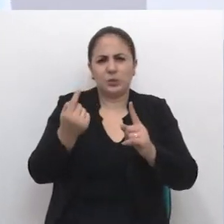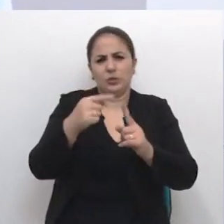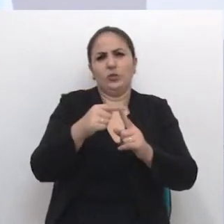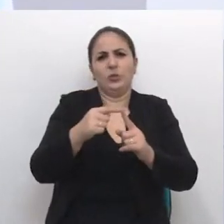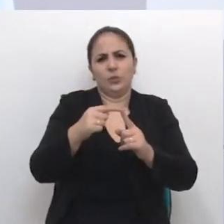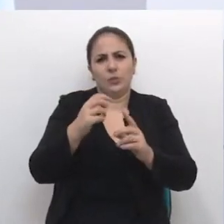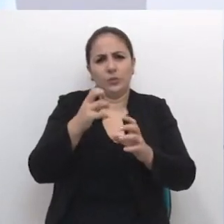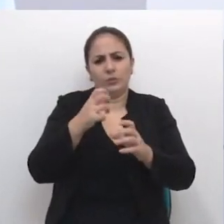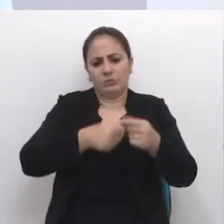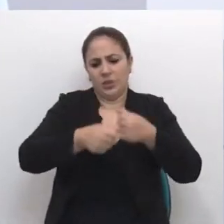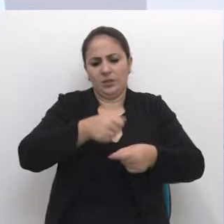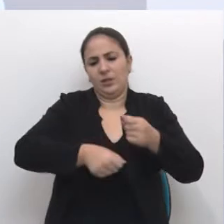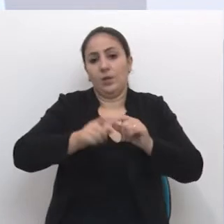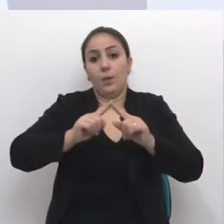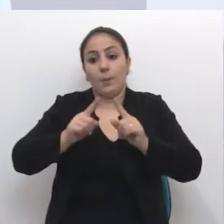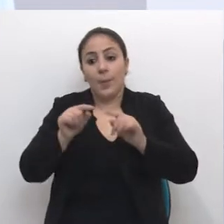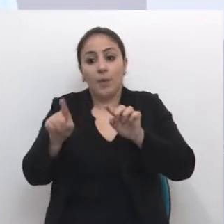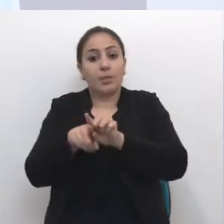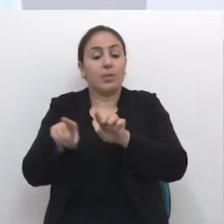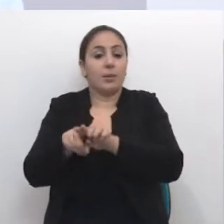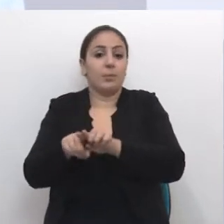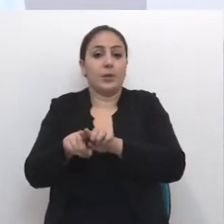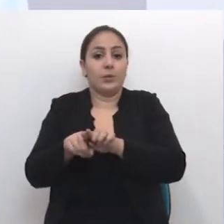financeiro, mas